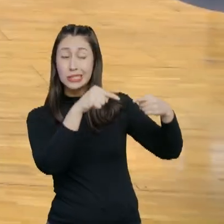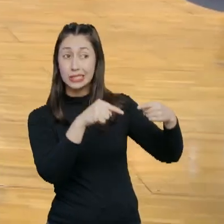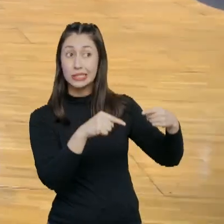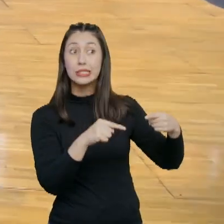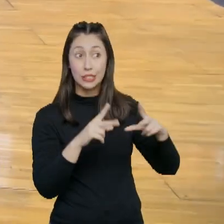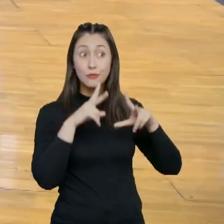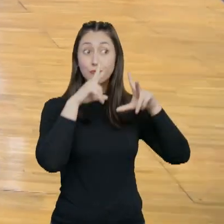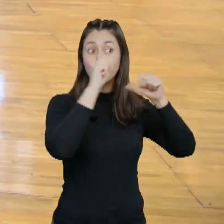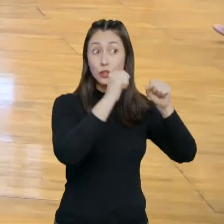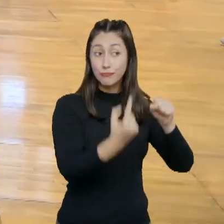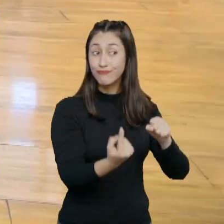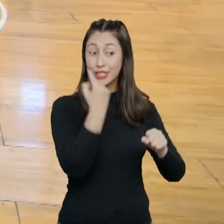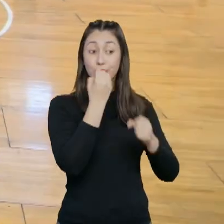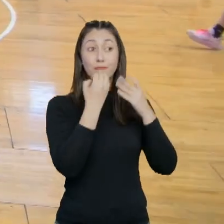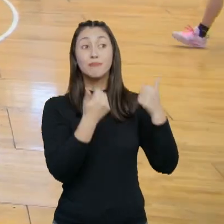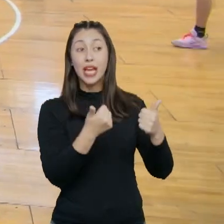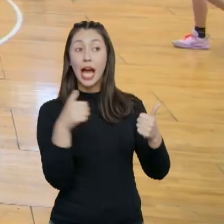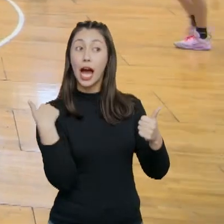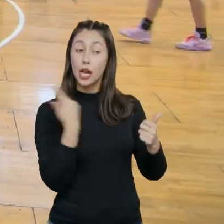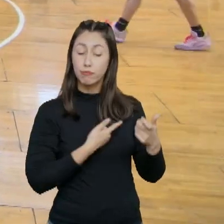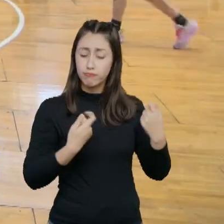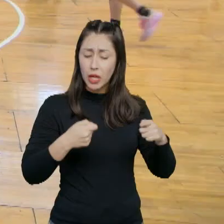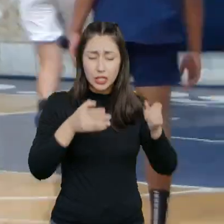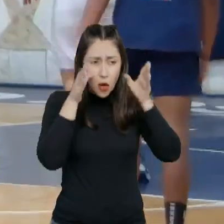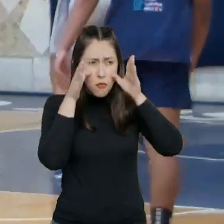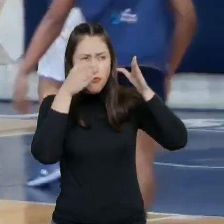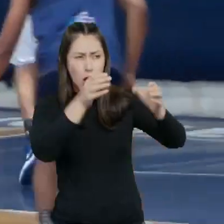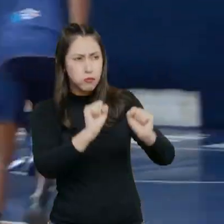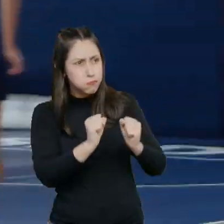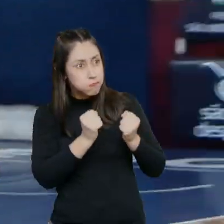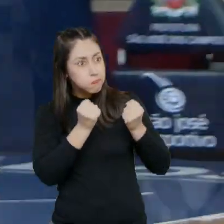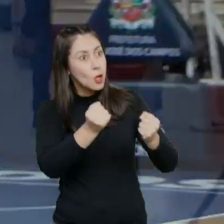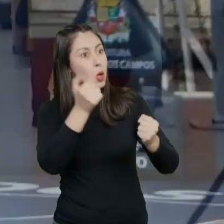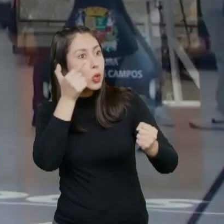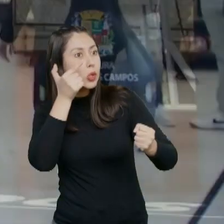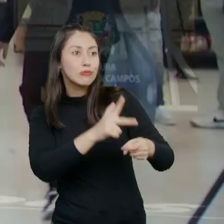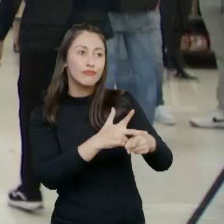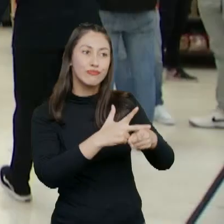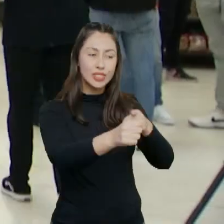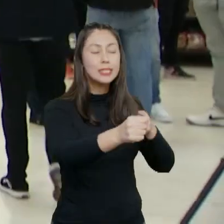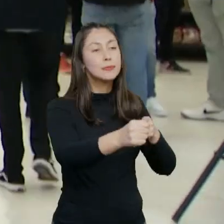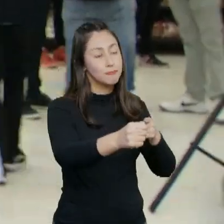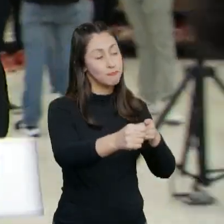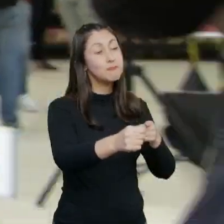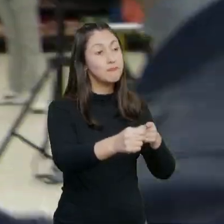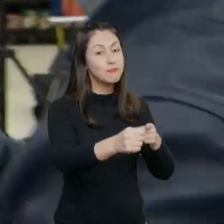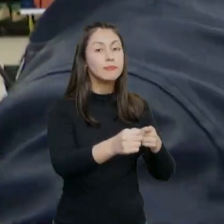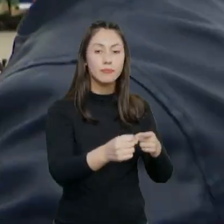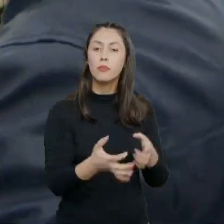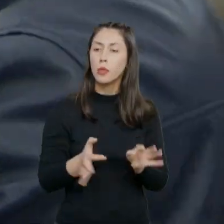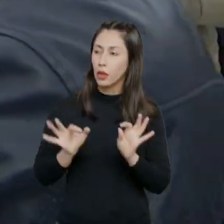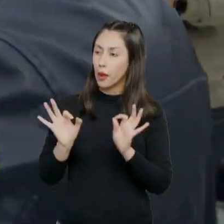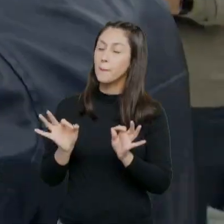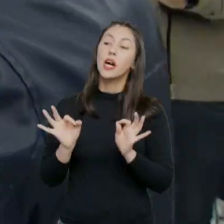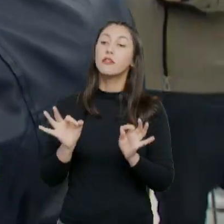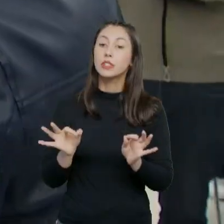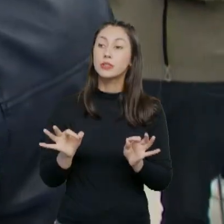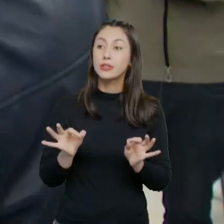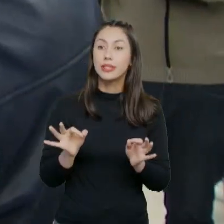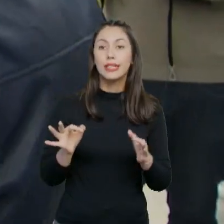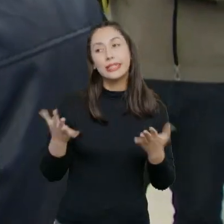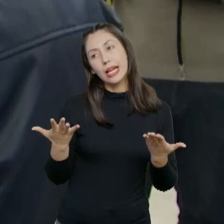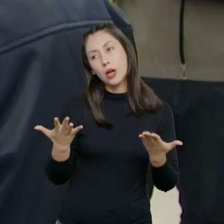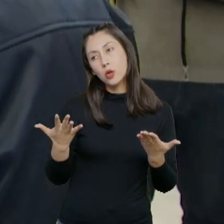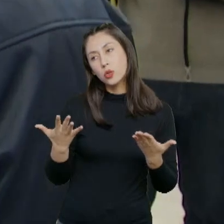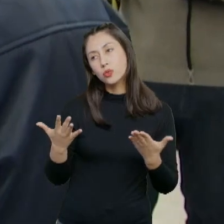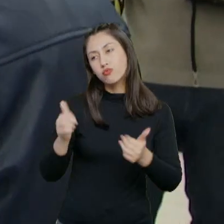outra etapa também. Então nós temos que entrar muito focado e muito determinado para a gente conseguir sair com as vitórias aqui em São José. Perfeito. E por ser donos da casa,